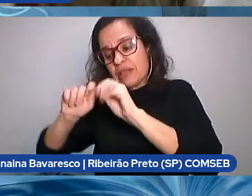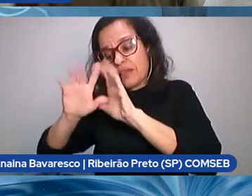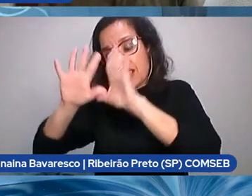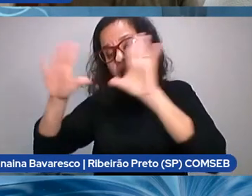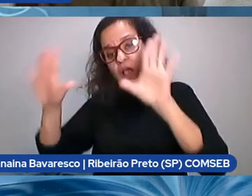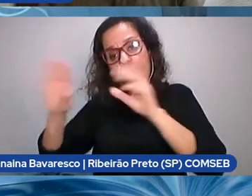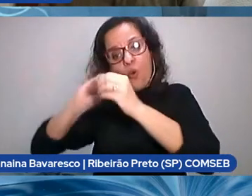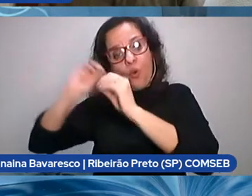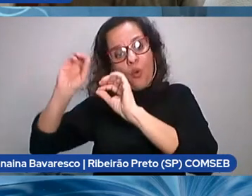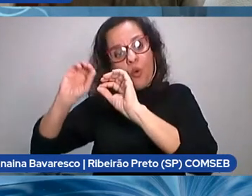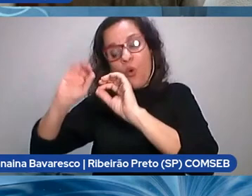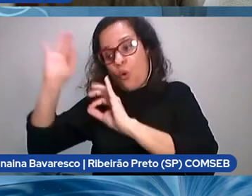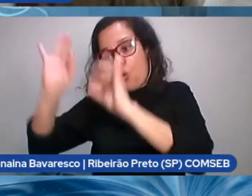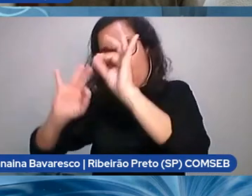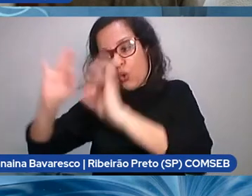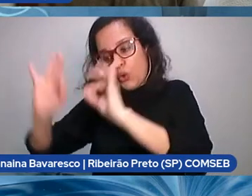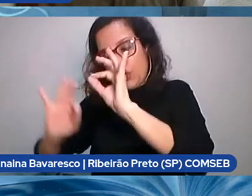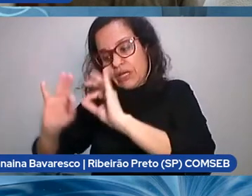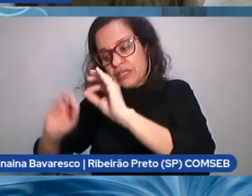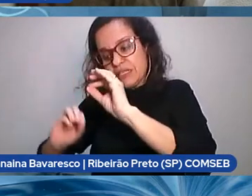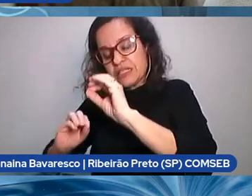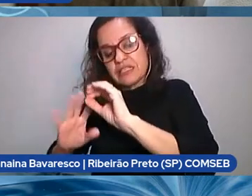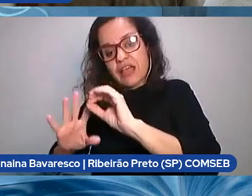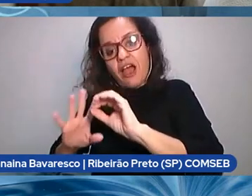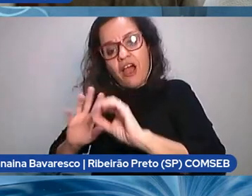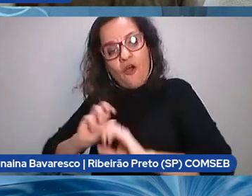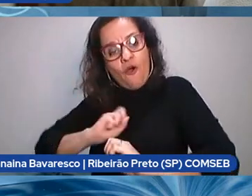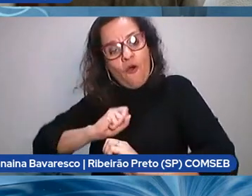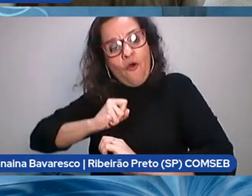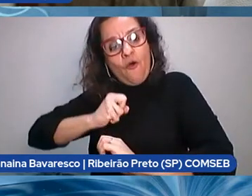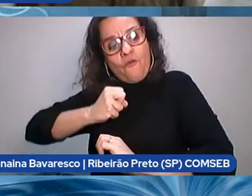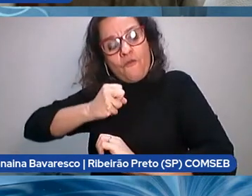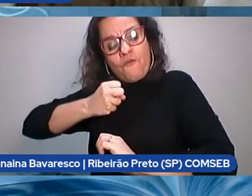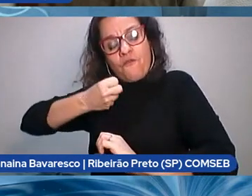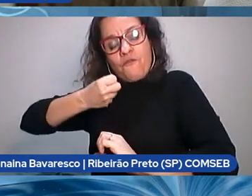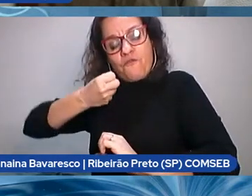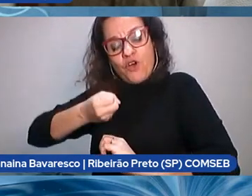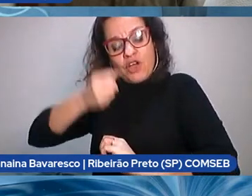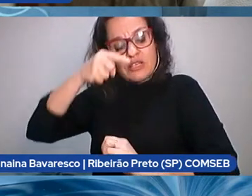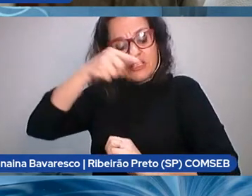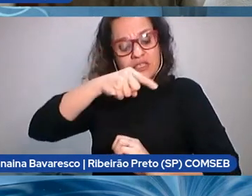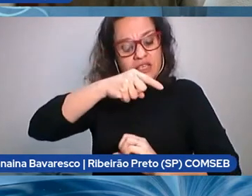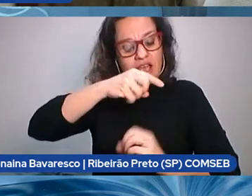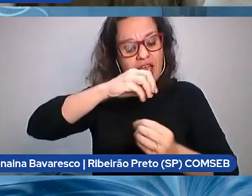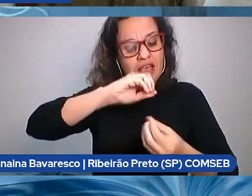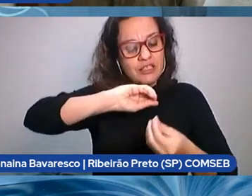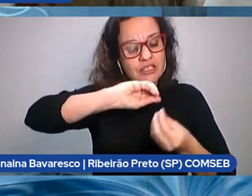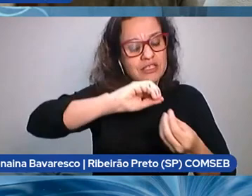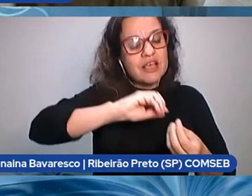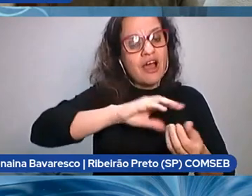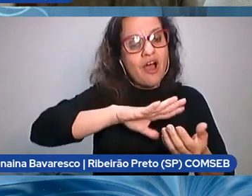força o princípio inteligente a adquirir certas características, vai dando a ele,